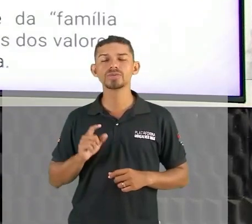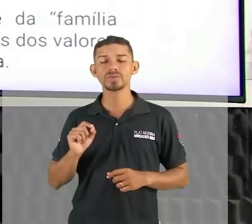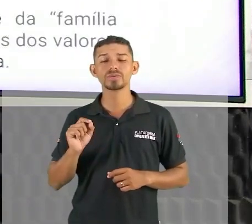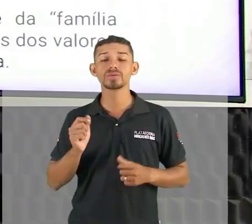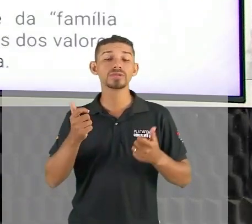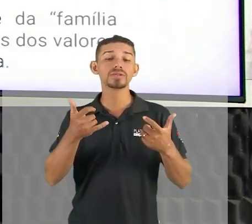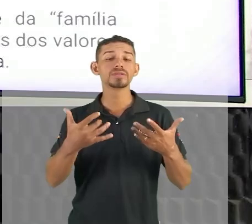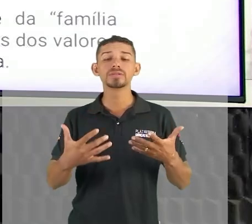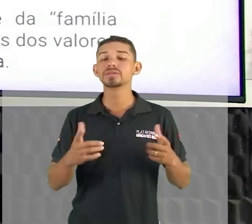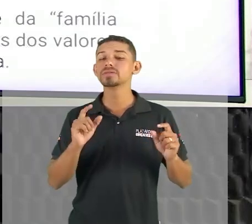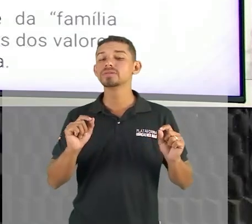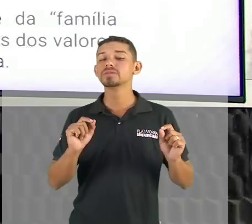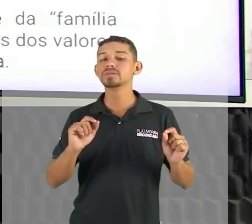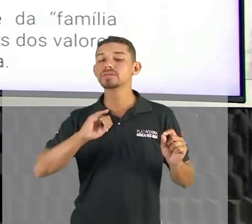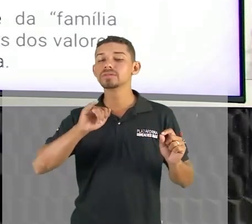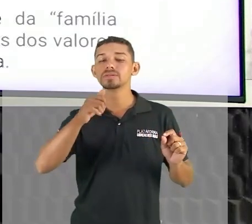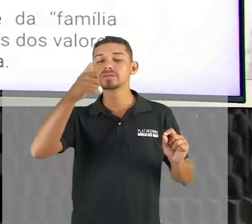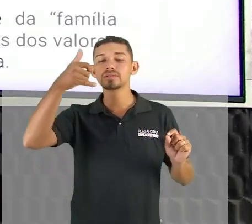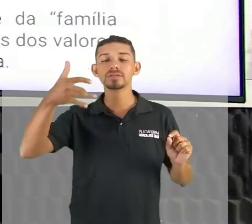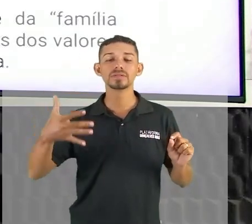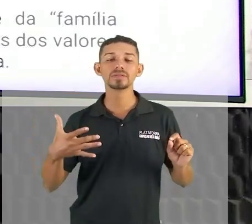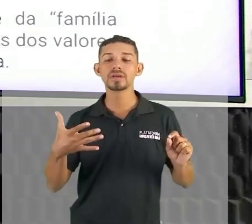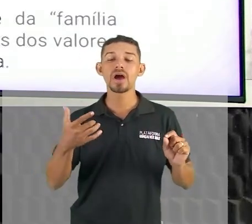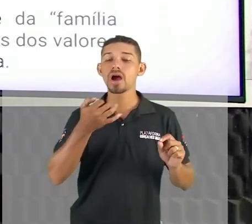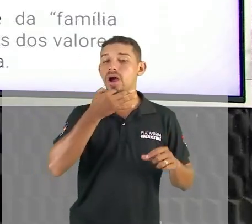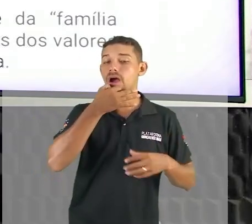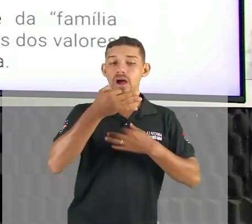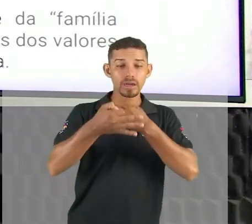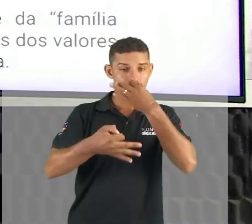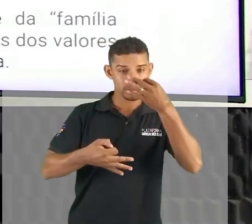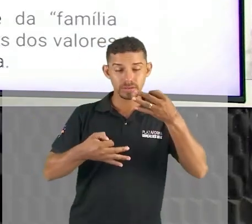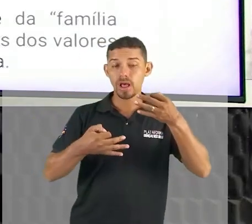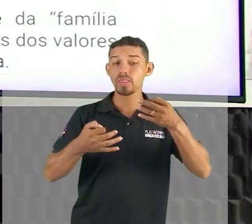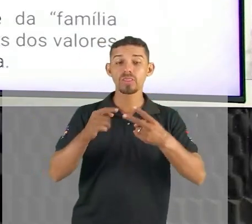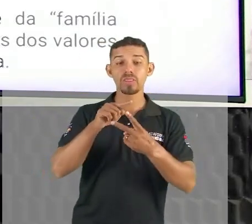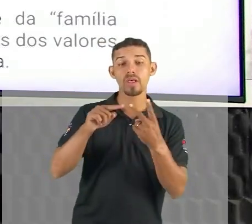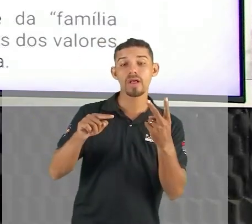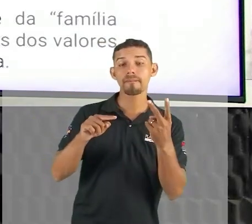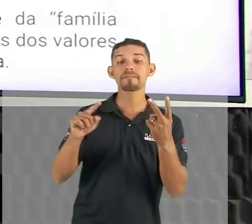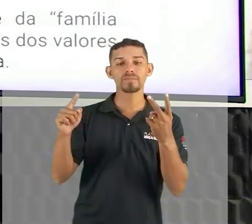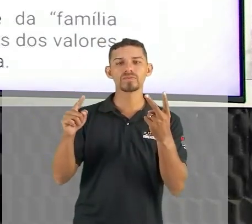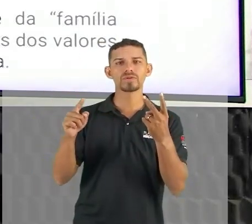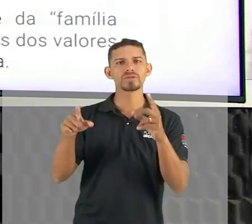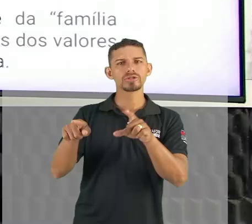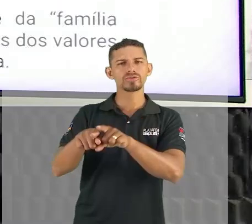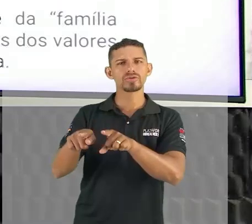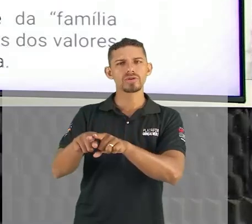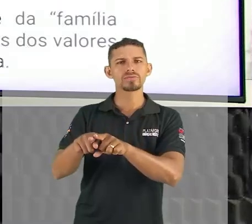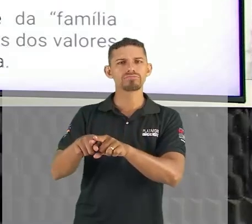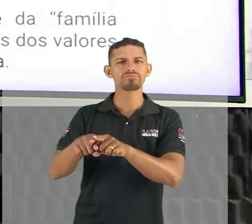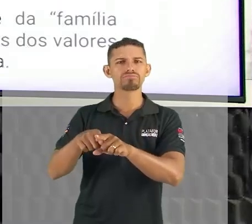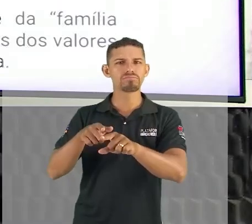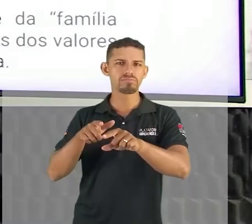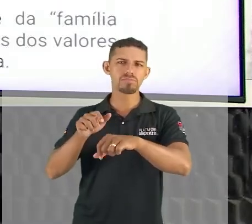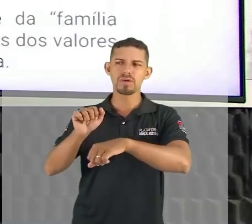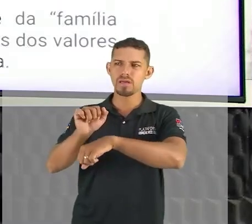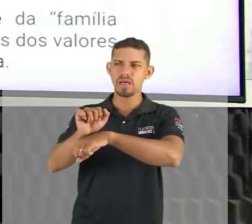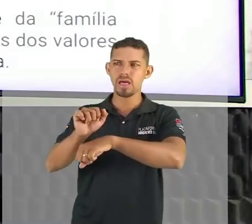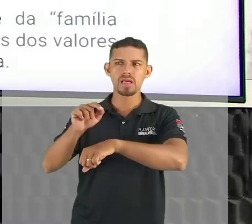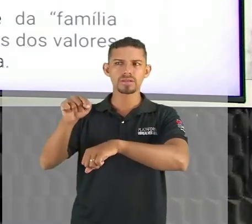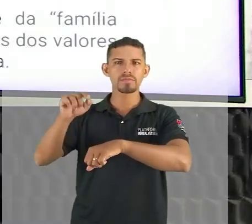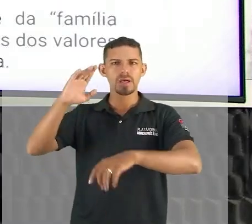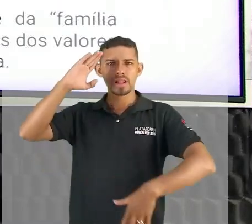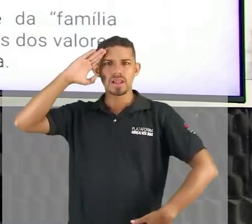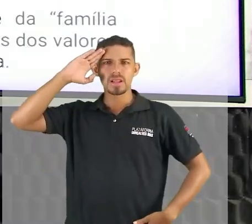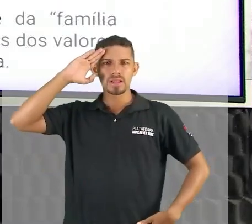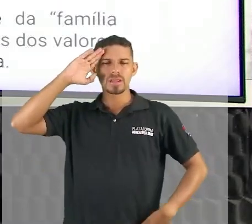Identifica-se o seguinte argumento comum às duas manifestações a favor da intervenção militar. Então, olha só, você vai identificar nessa